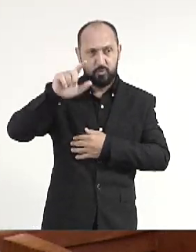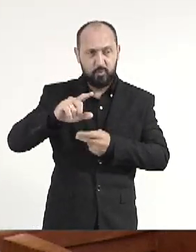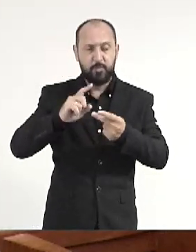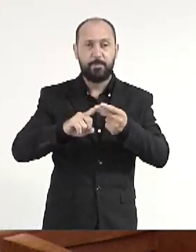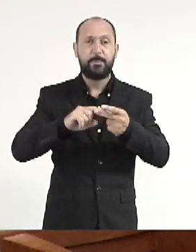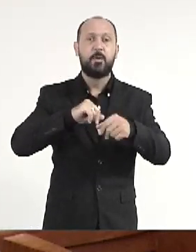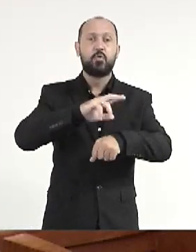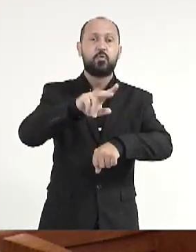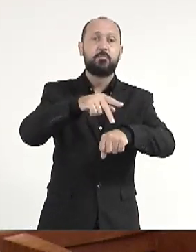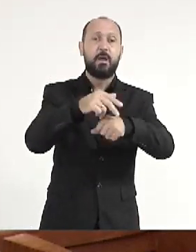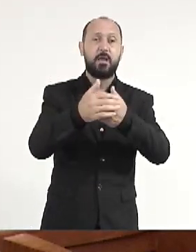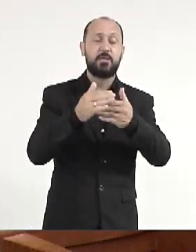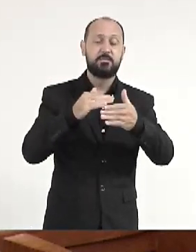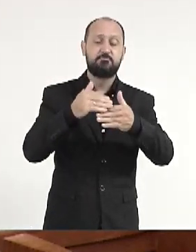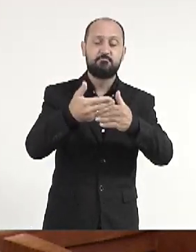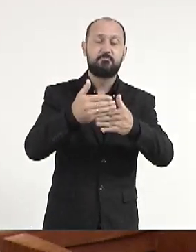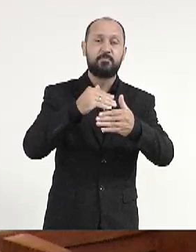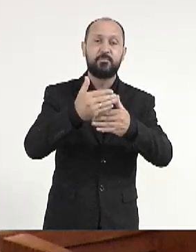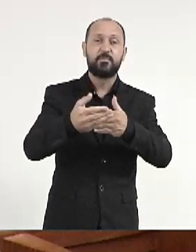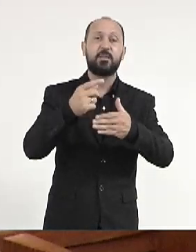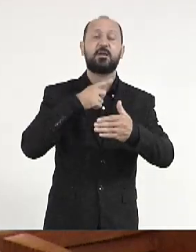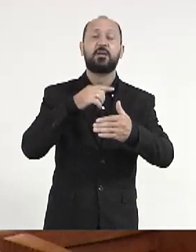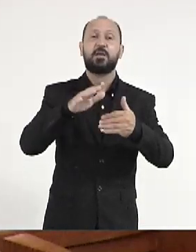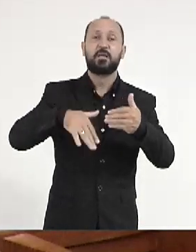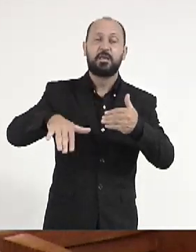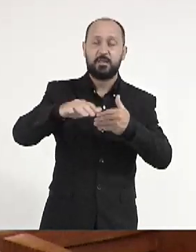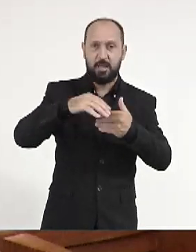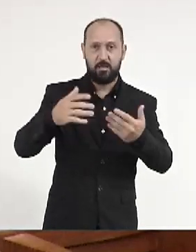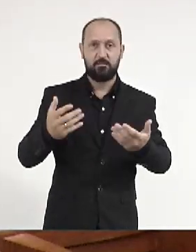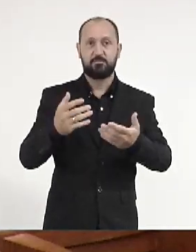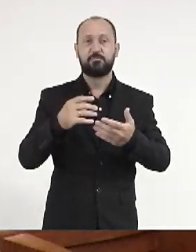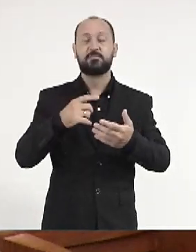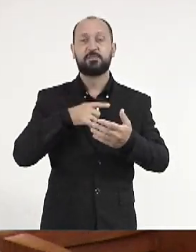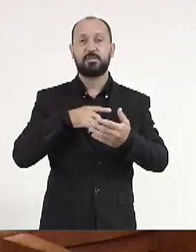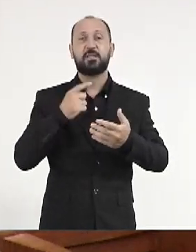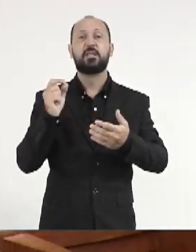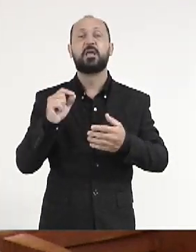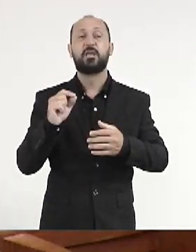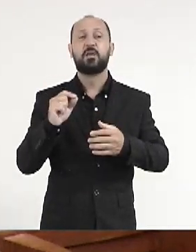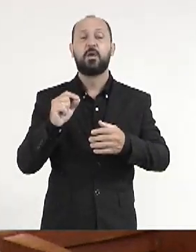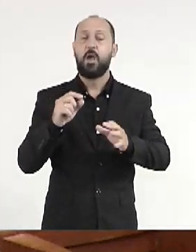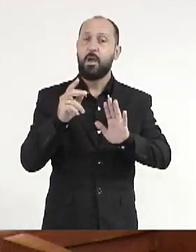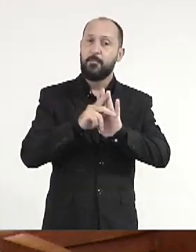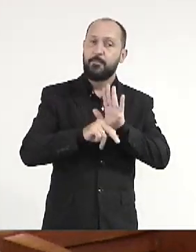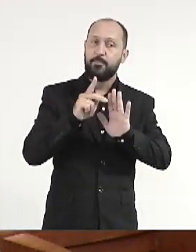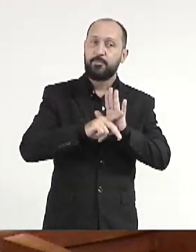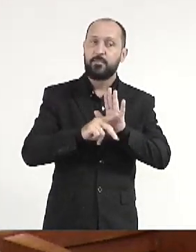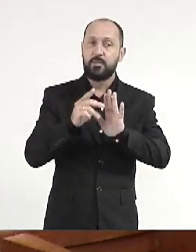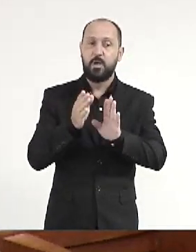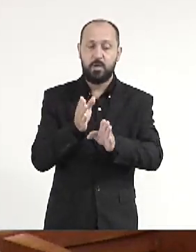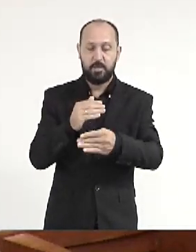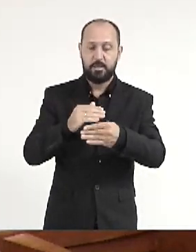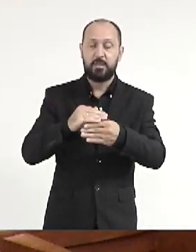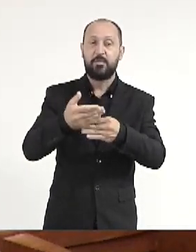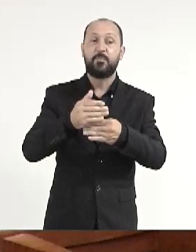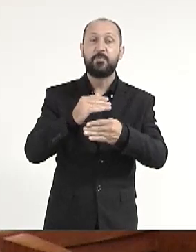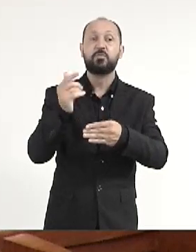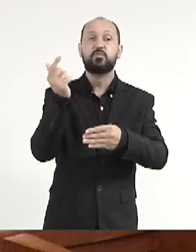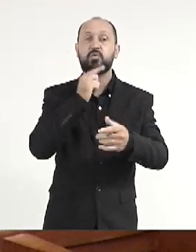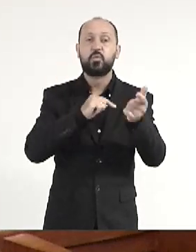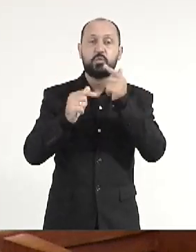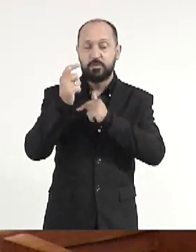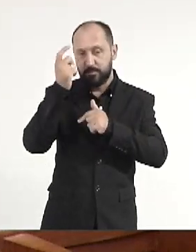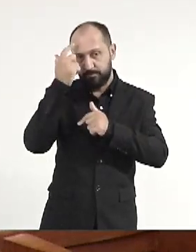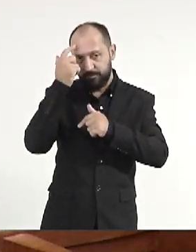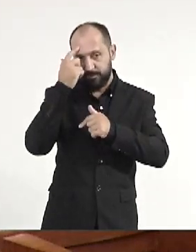nos países vizinhos onde envolve o Pantanal, que seja um plano transfronteiriço para que a gente possa